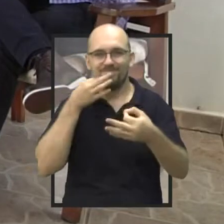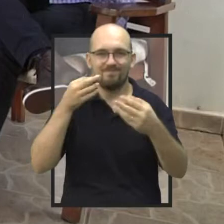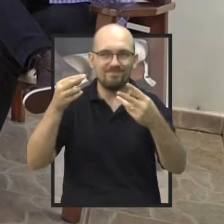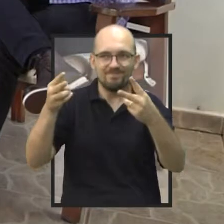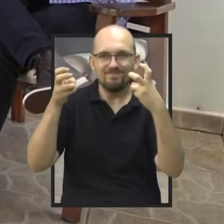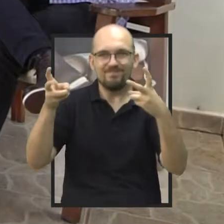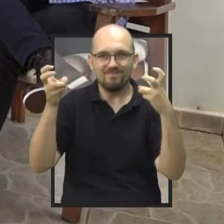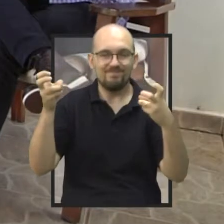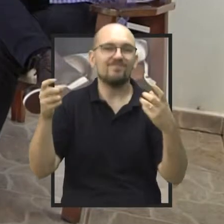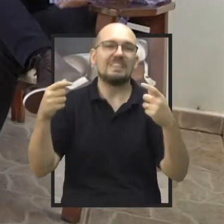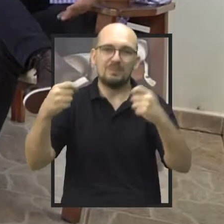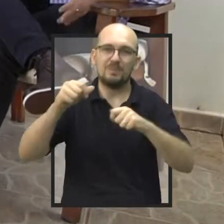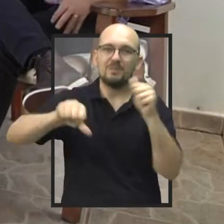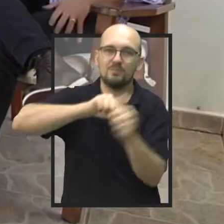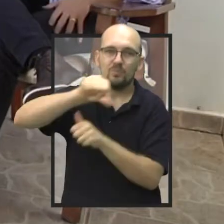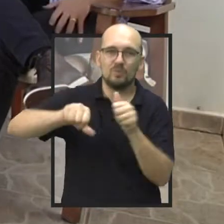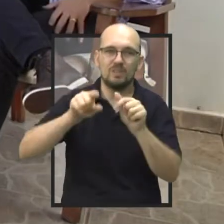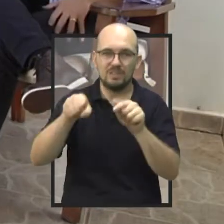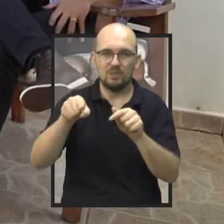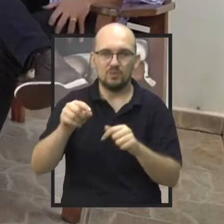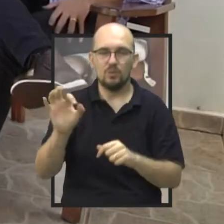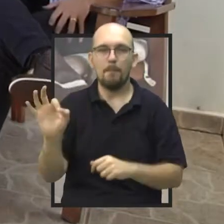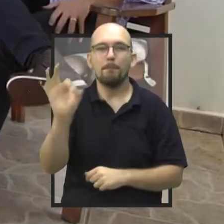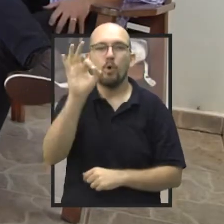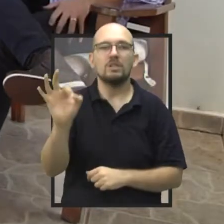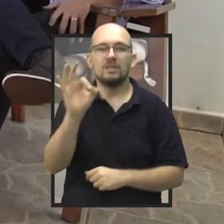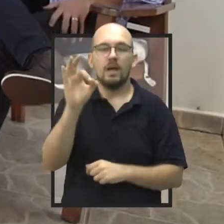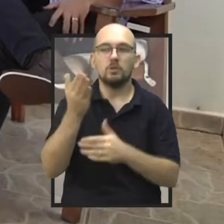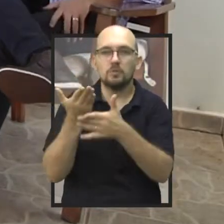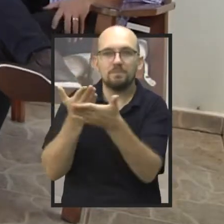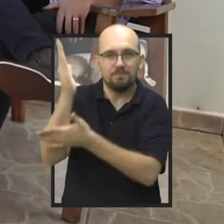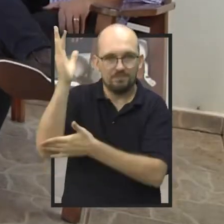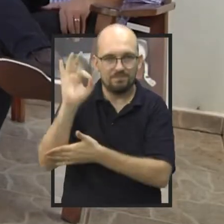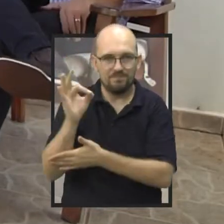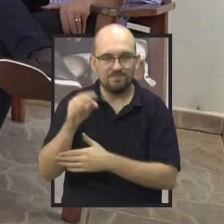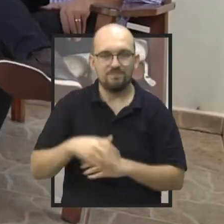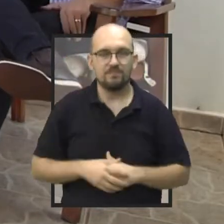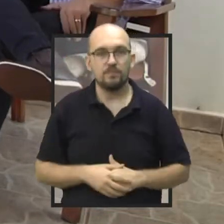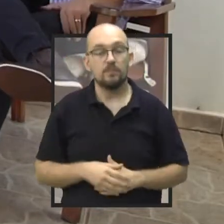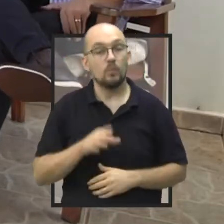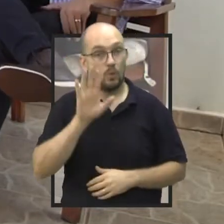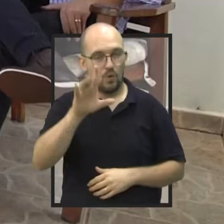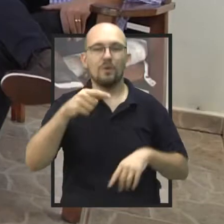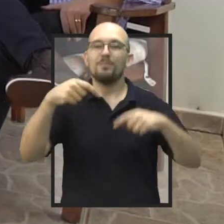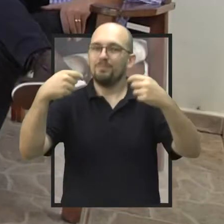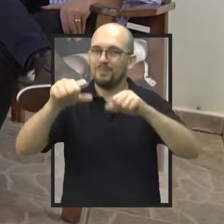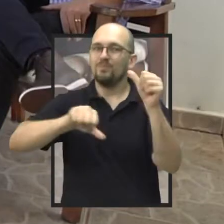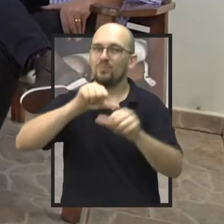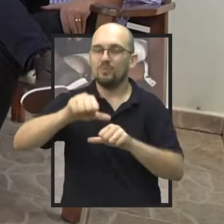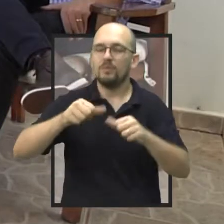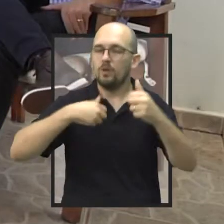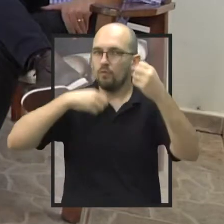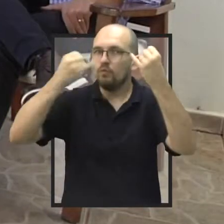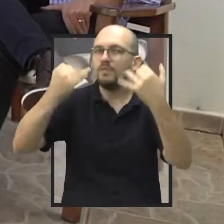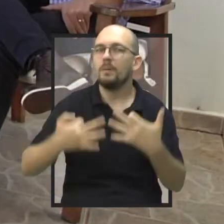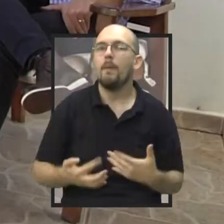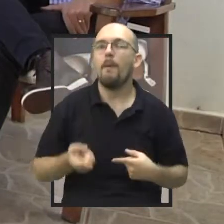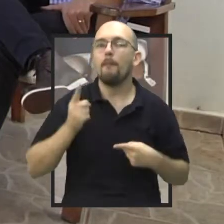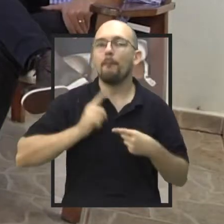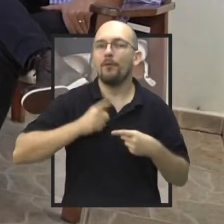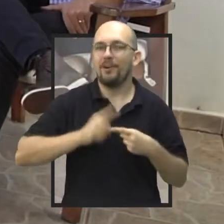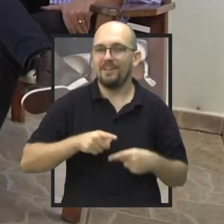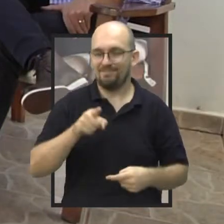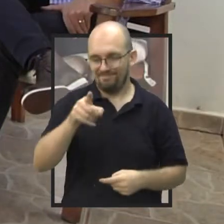né? Há necessidade de mudança nesse sentido. Há necessidade, e eu vou falar por que há essa necessidade, é o que